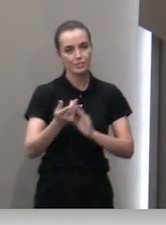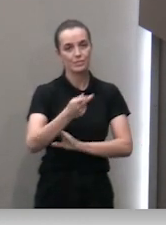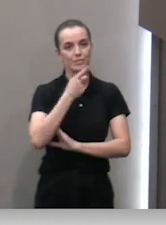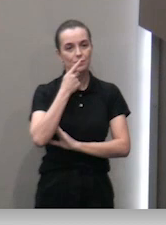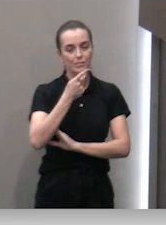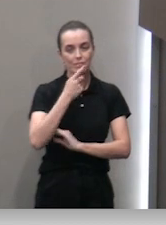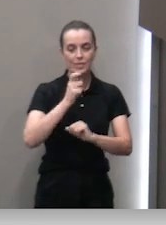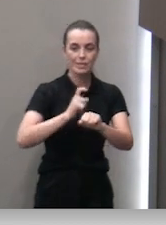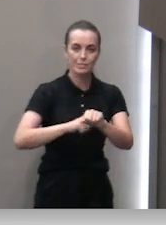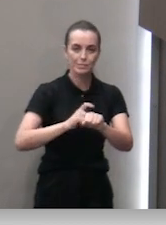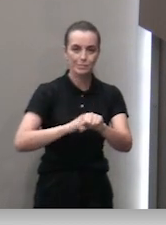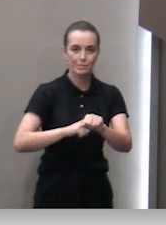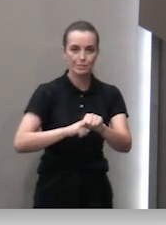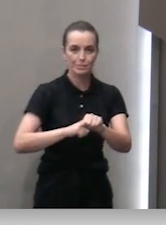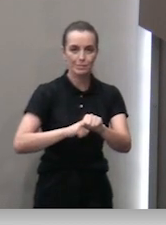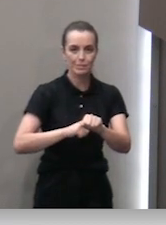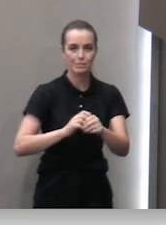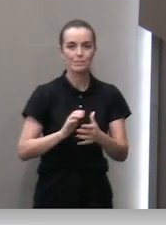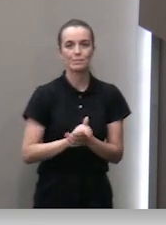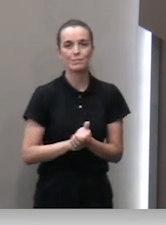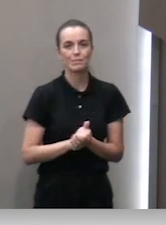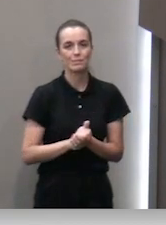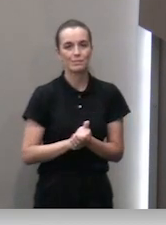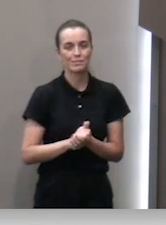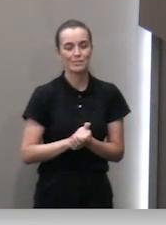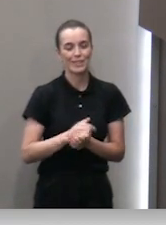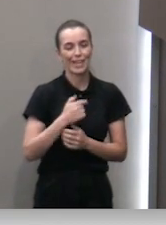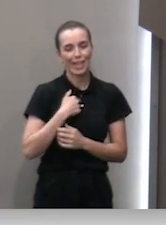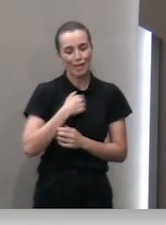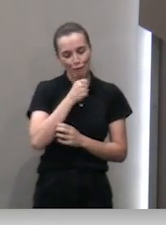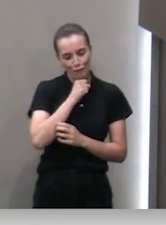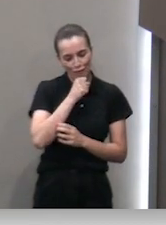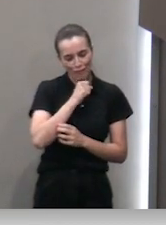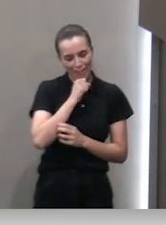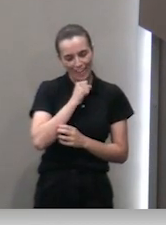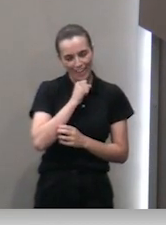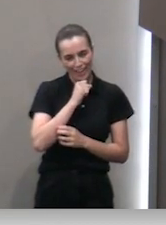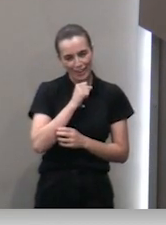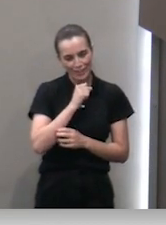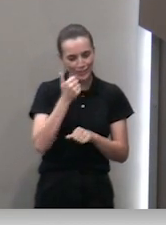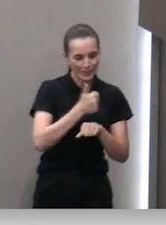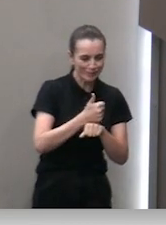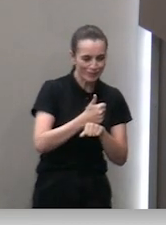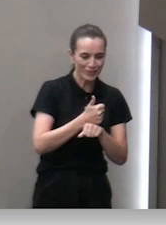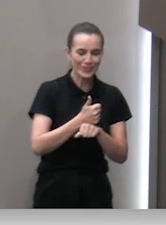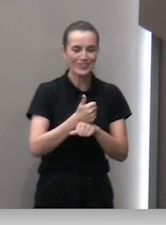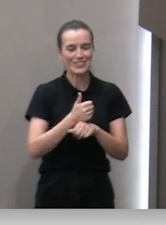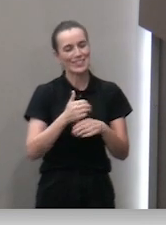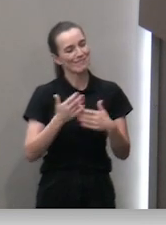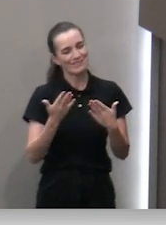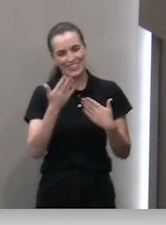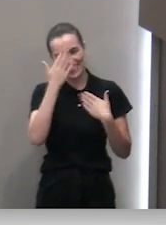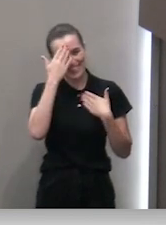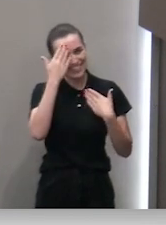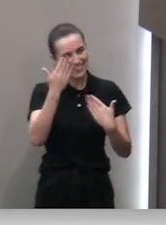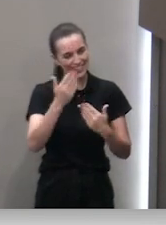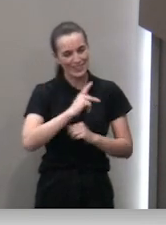nesse momento aqui por ser o mais idoso dos vereadores, que agradeço muito, né? Agradeço ao